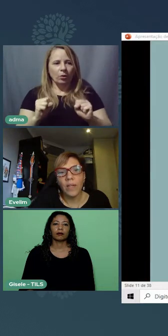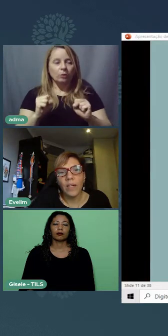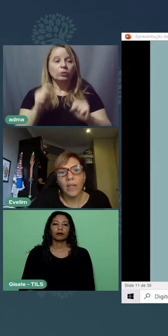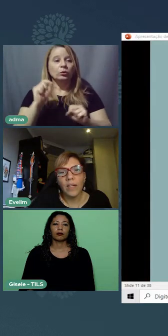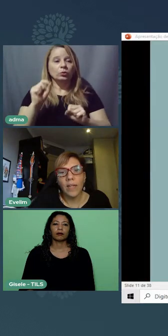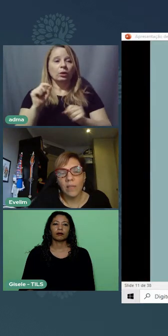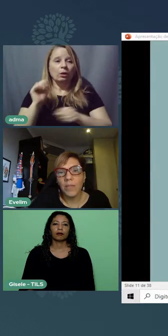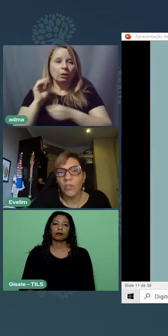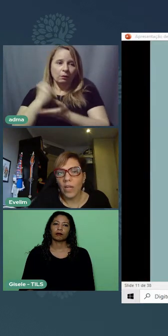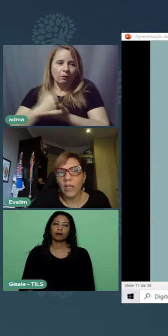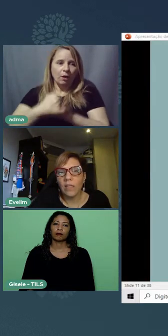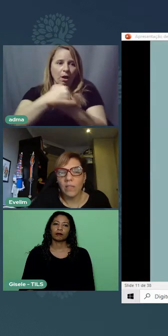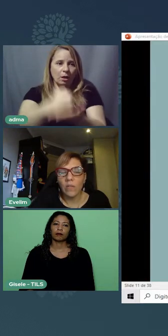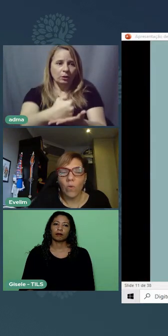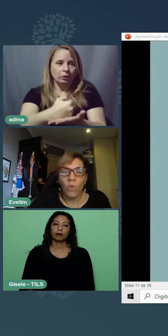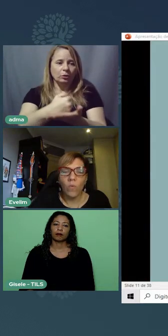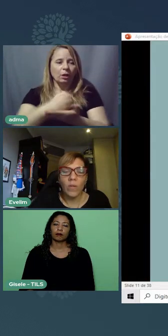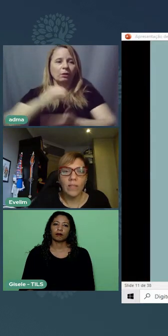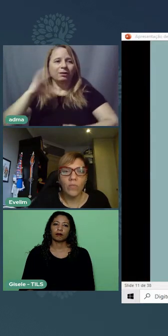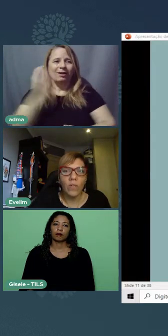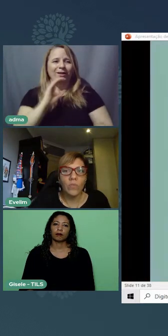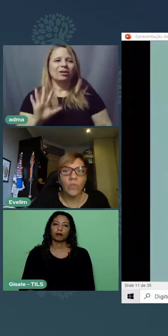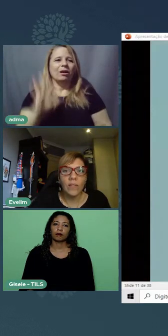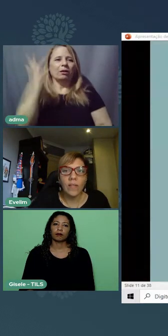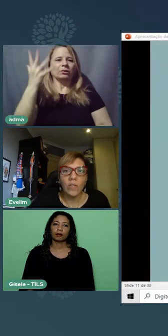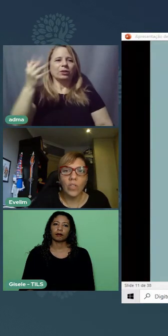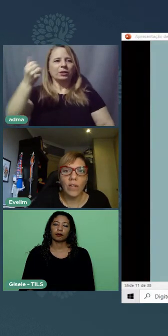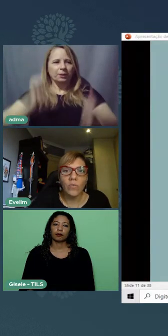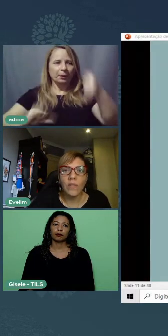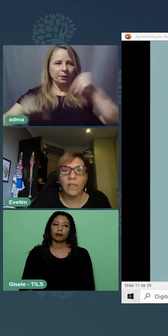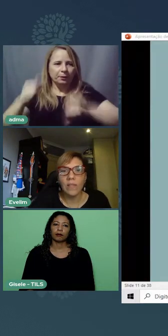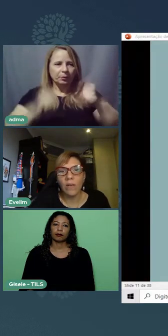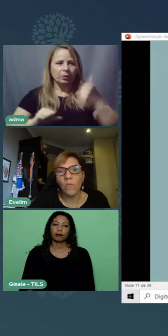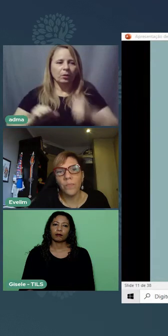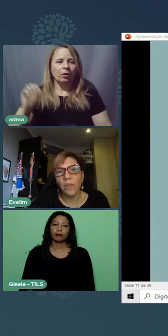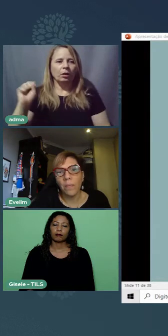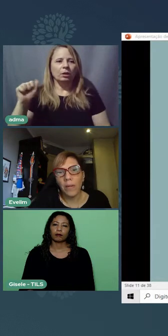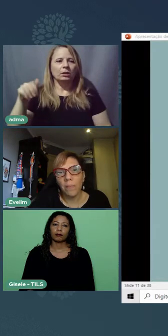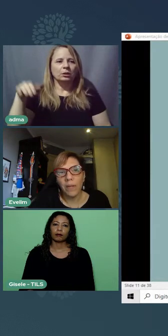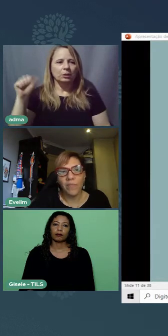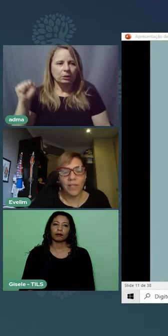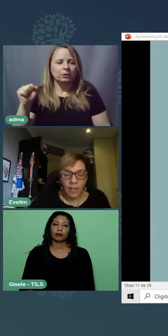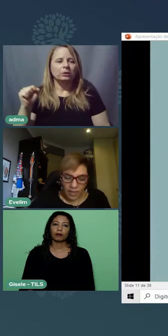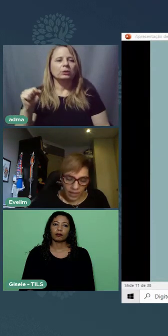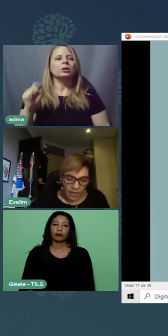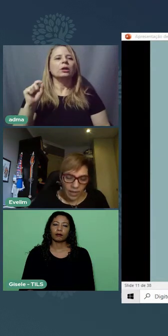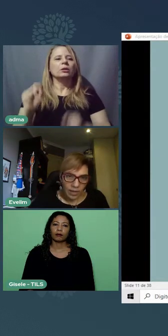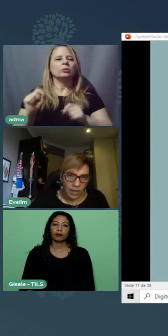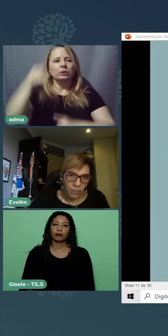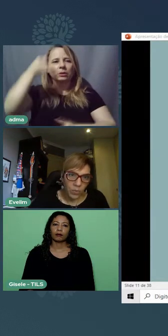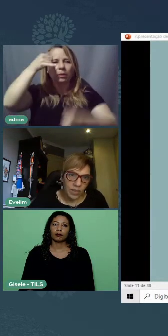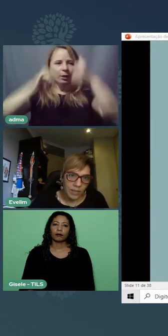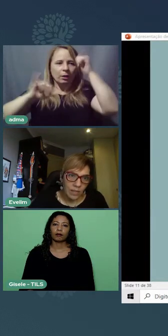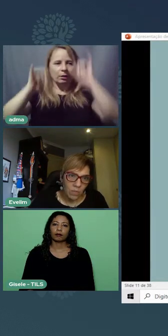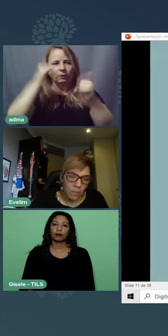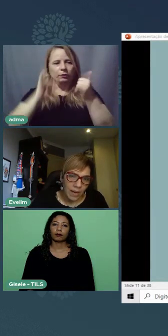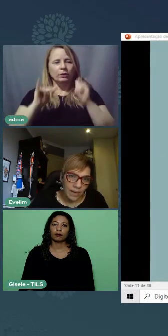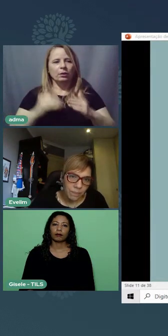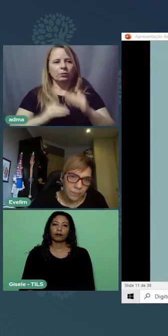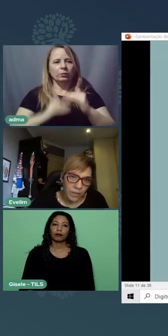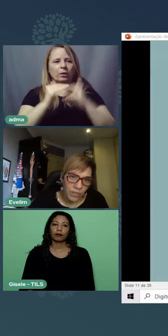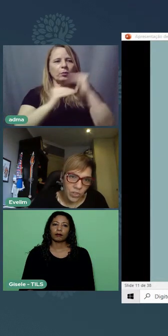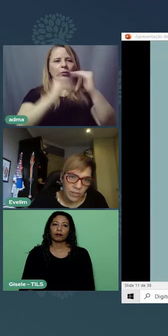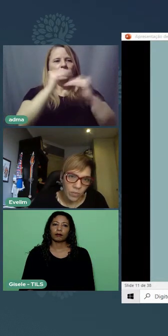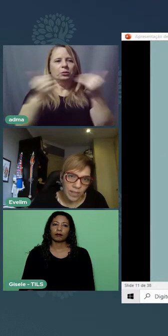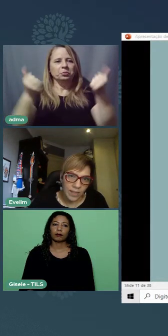aí nas emergências ou em situações de agudização para prevenir aí a progressão